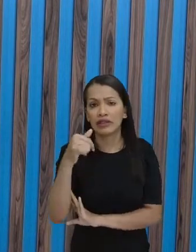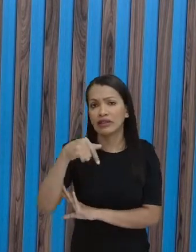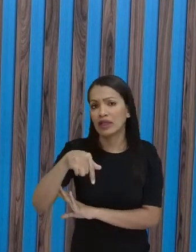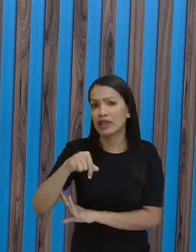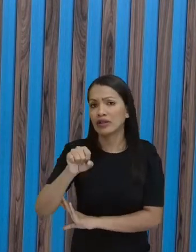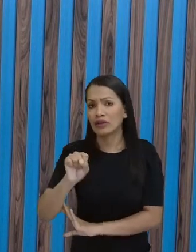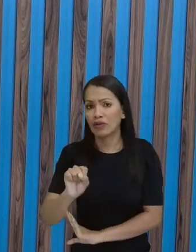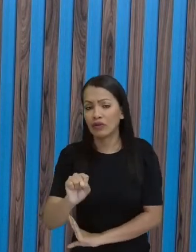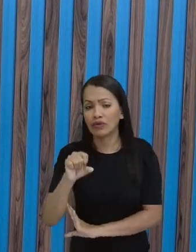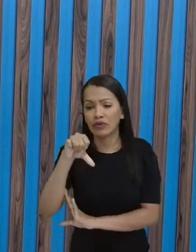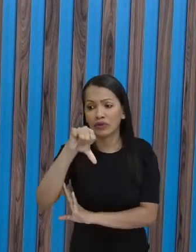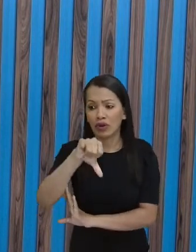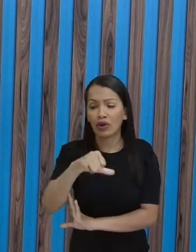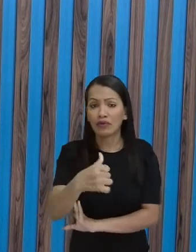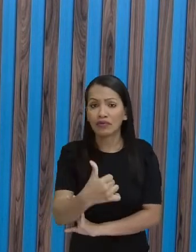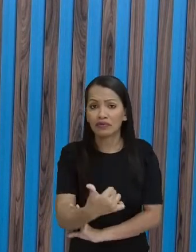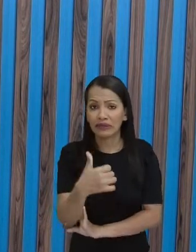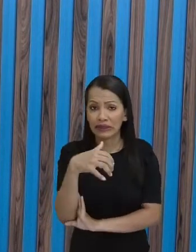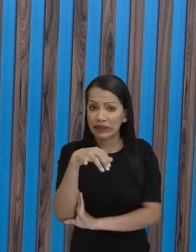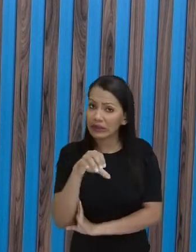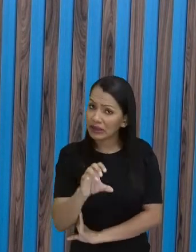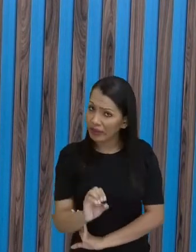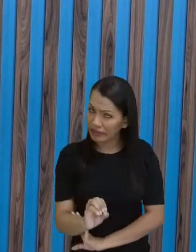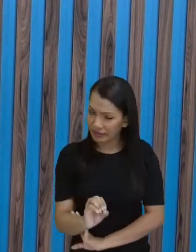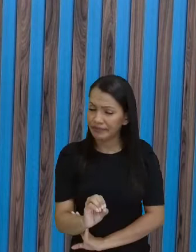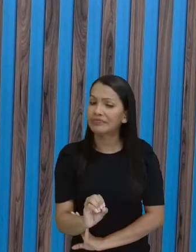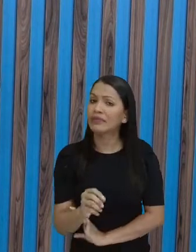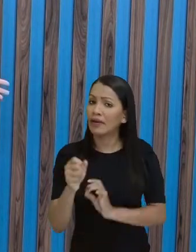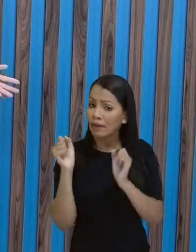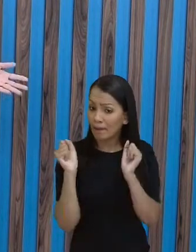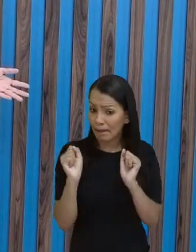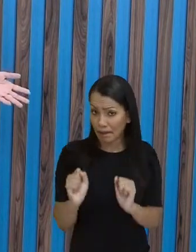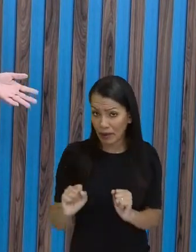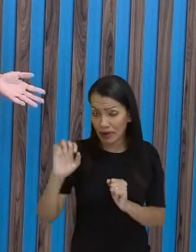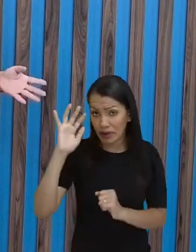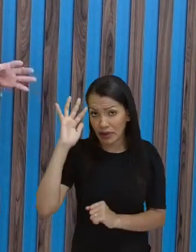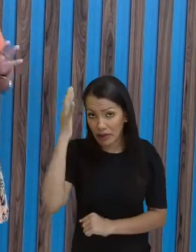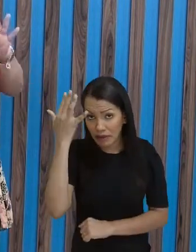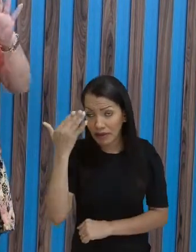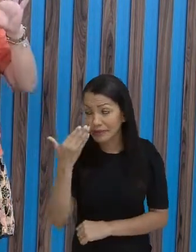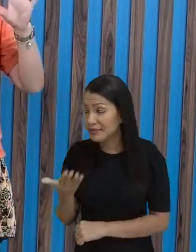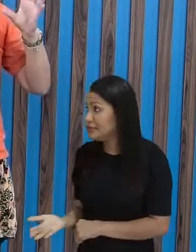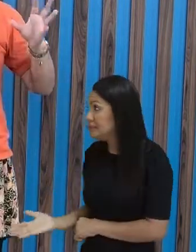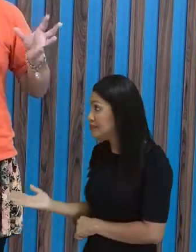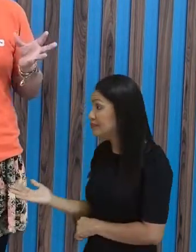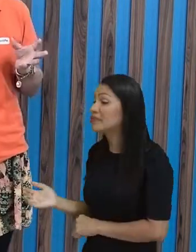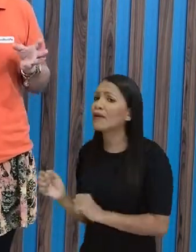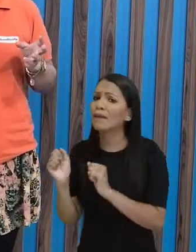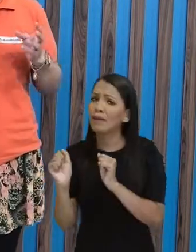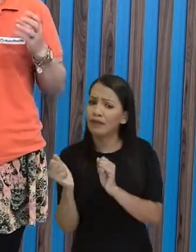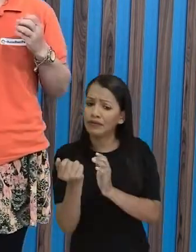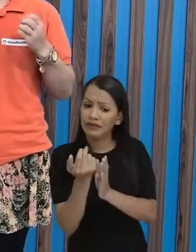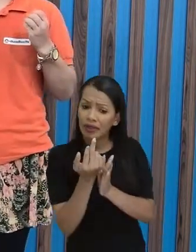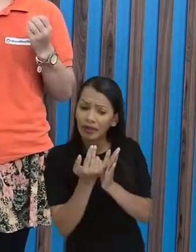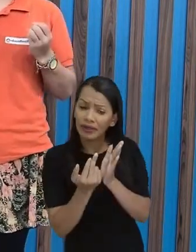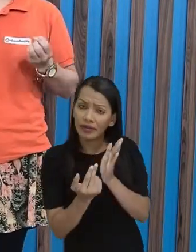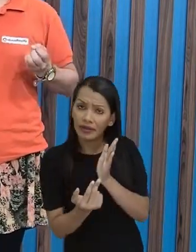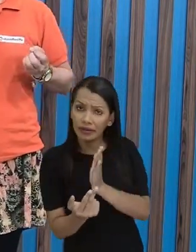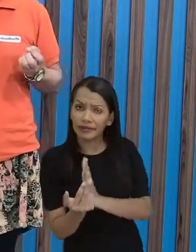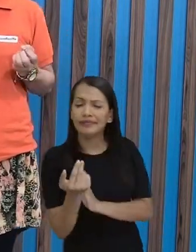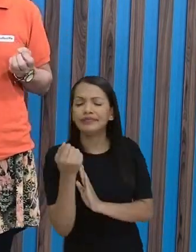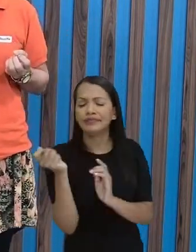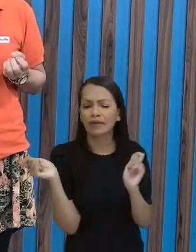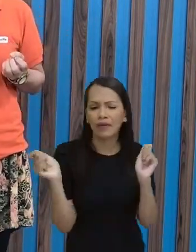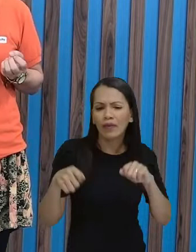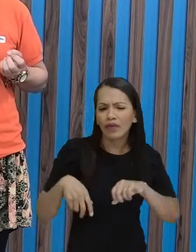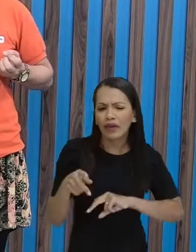7, 8, 9, 10. Eu poderia resolver assim, dessa forma. desenhando o problema para poder eu visualizar